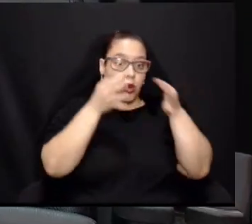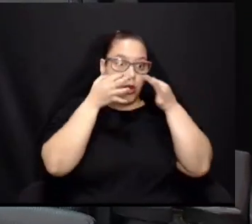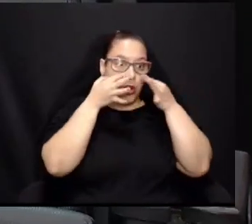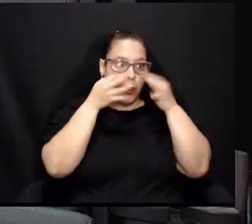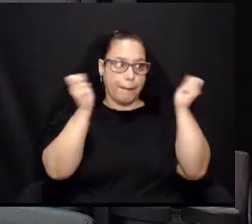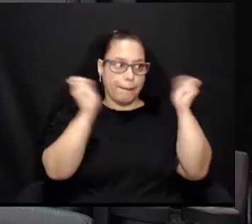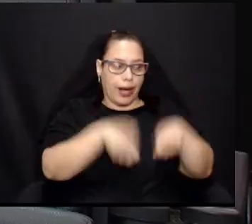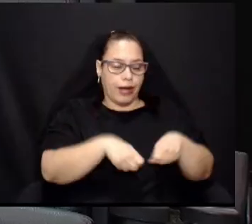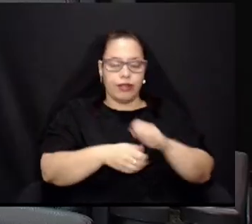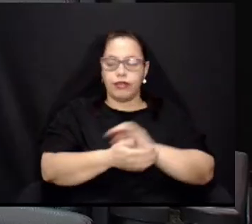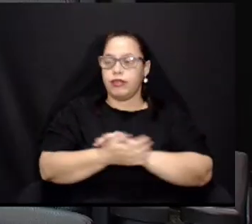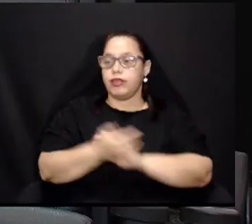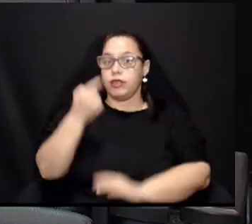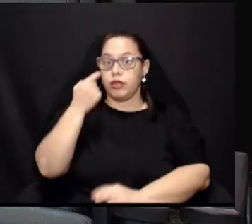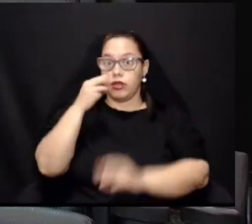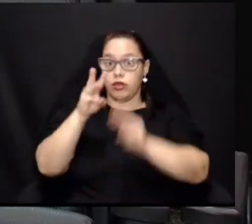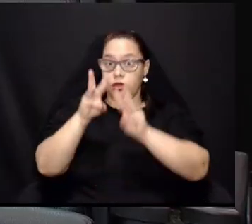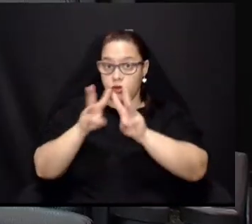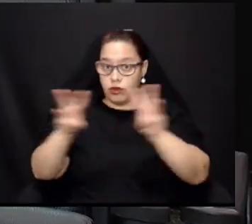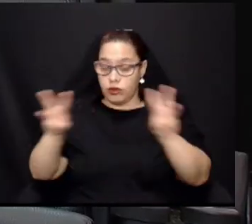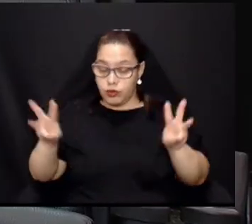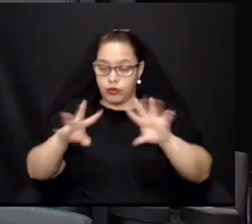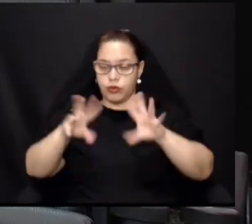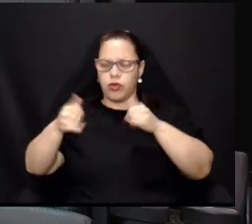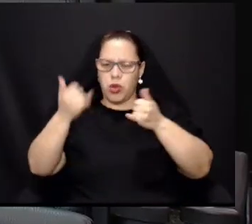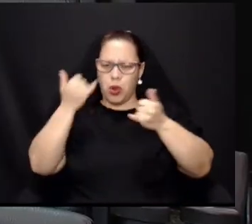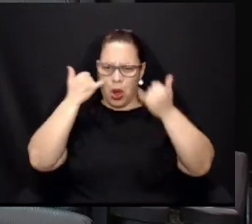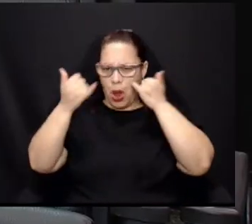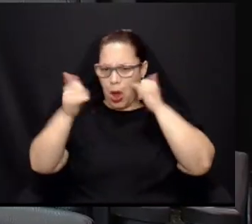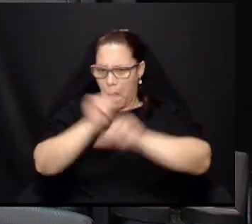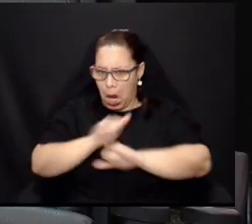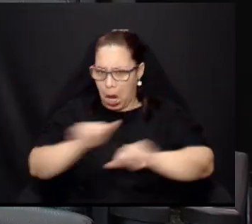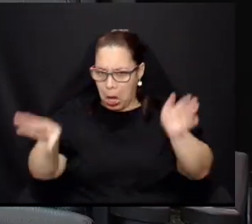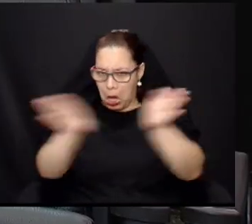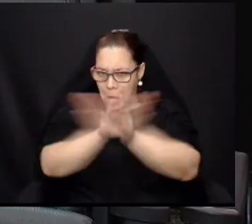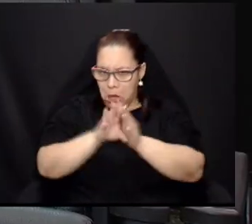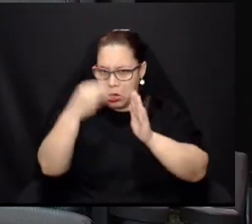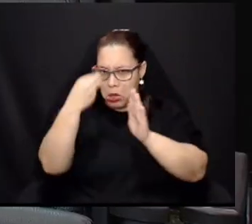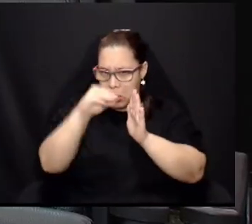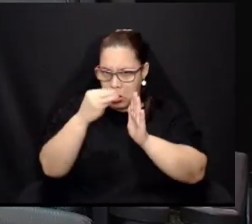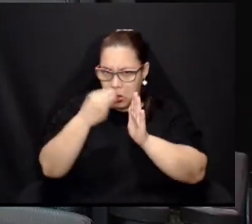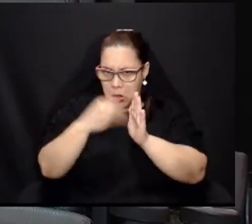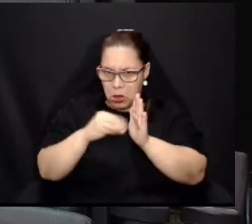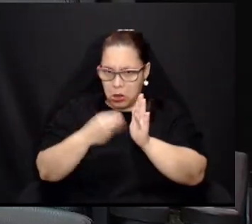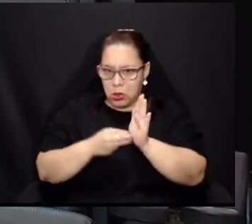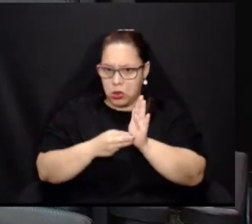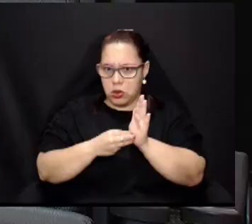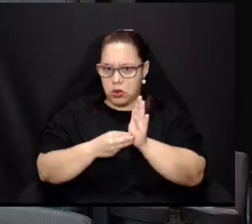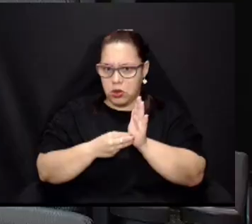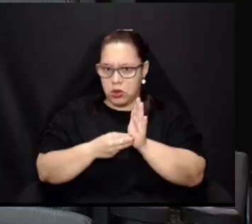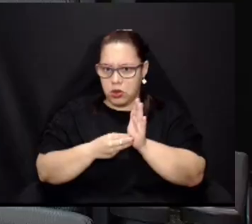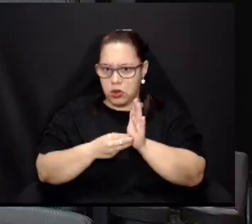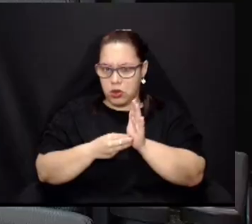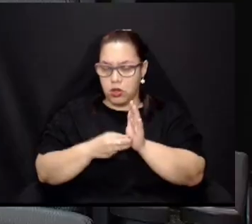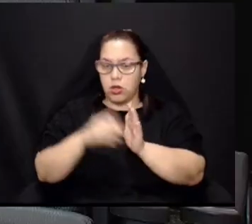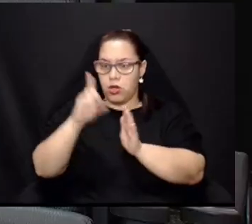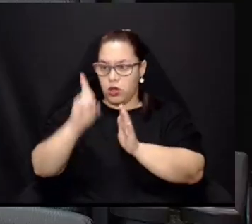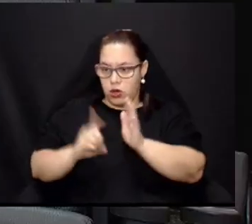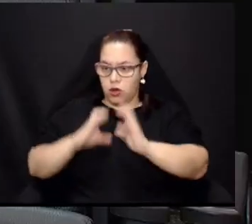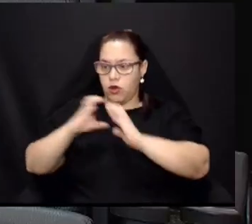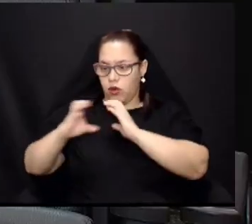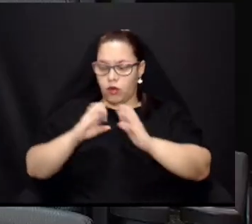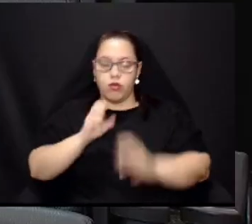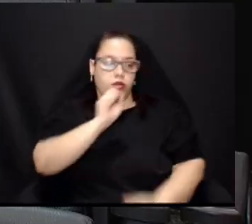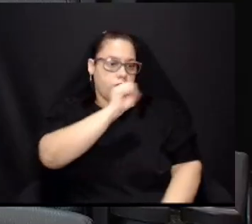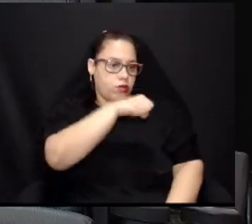falou do site, né? Todas as notícias que entram no site passam pela diretoria de comunicação. Isso passa, é uma